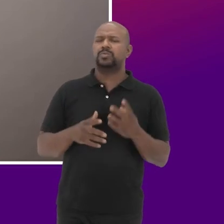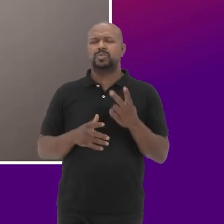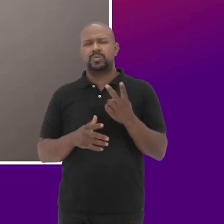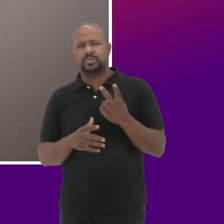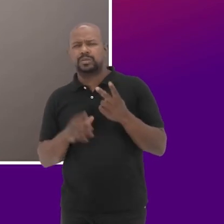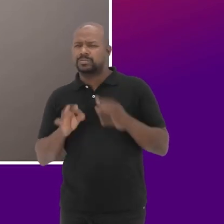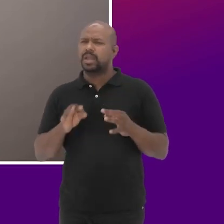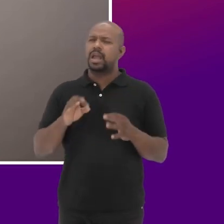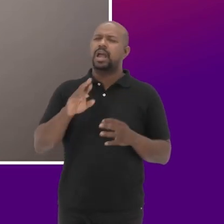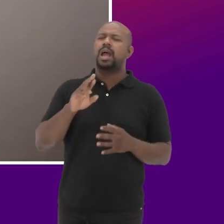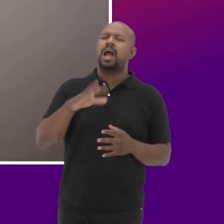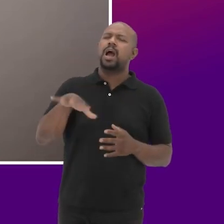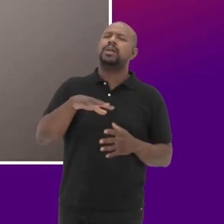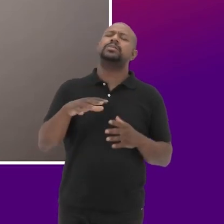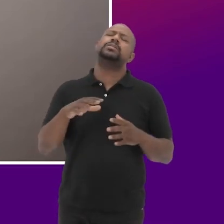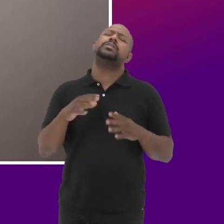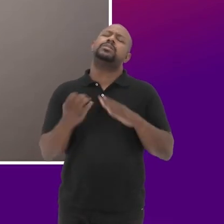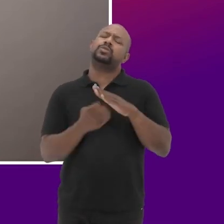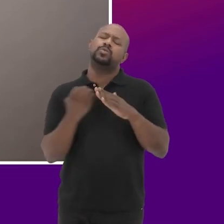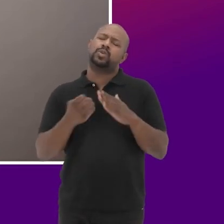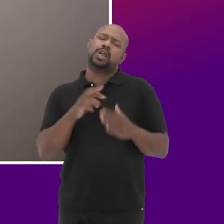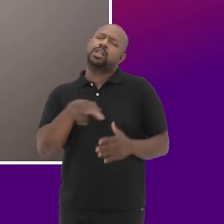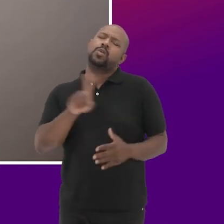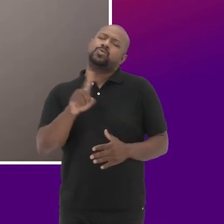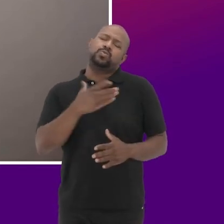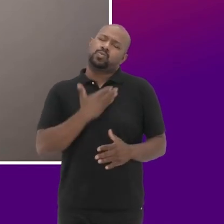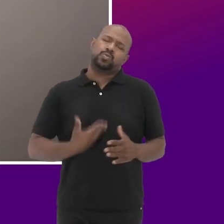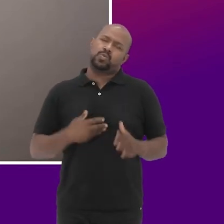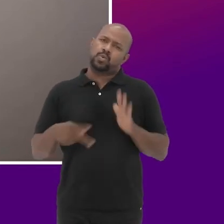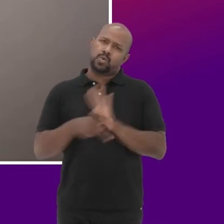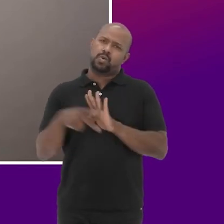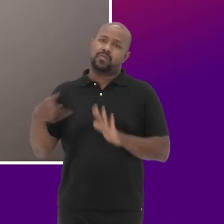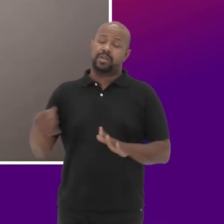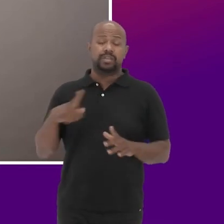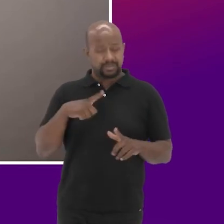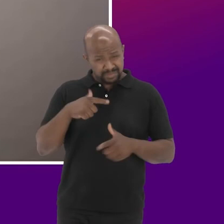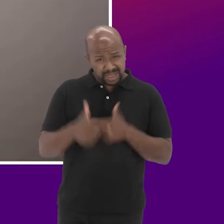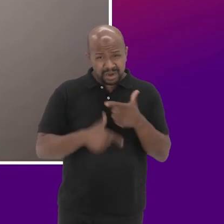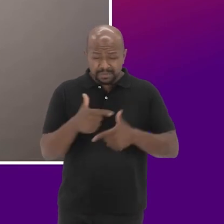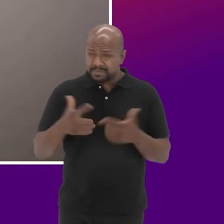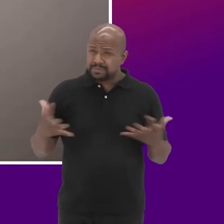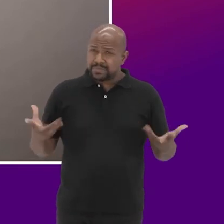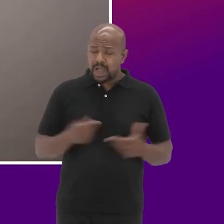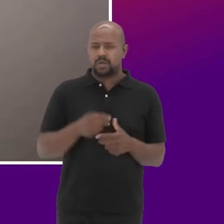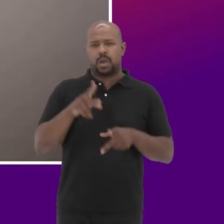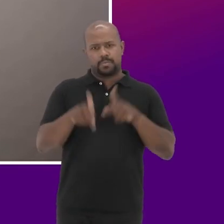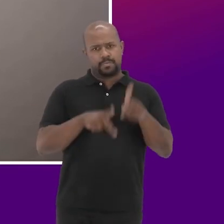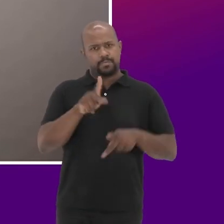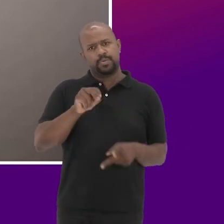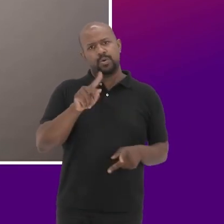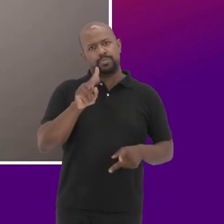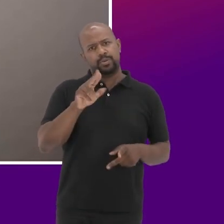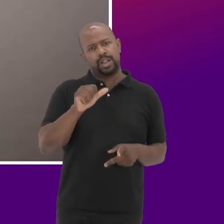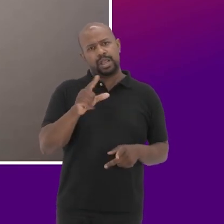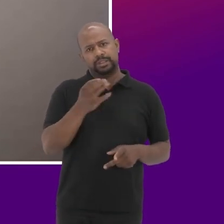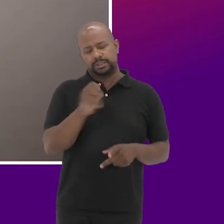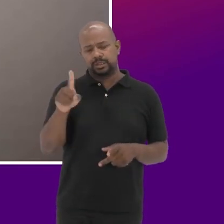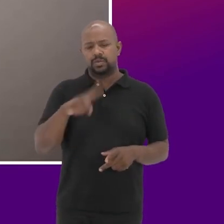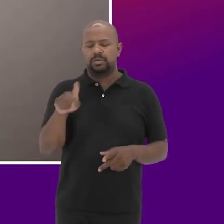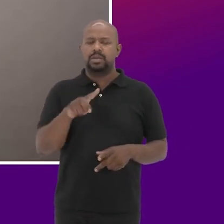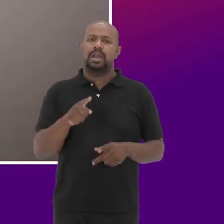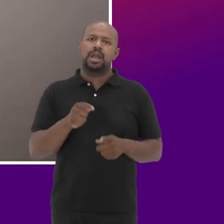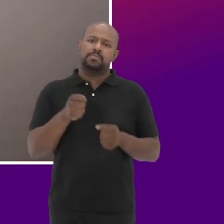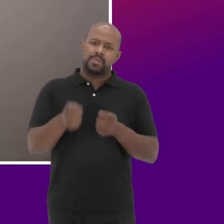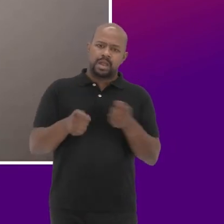por exemplo, até organizações não governamentais que estão fazendo um trabalho com a população, e